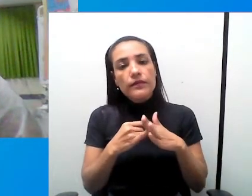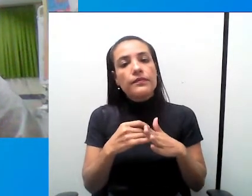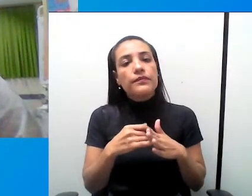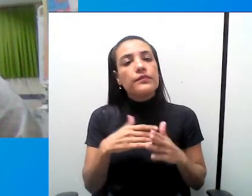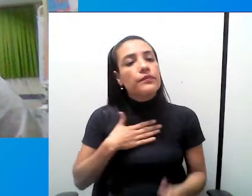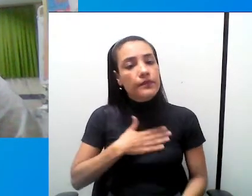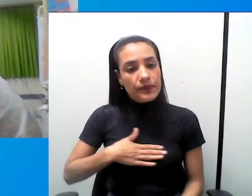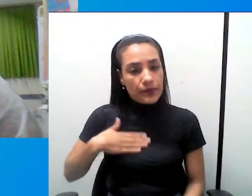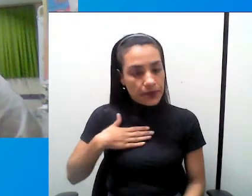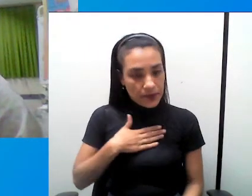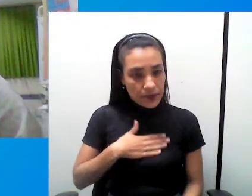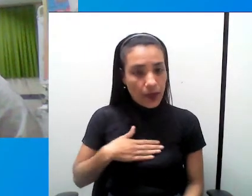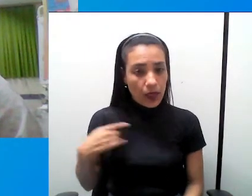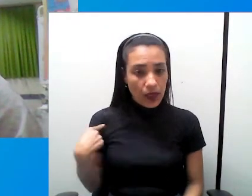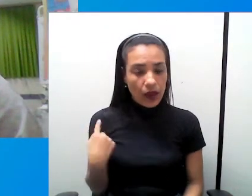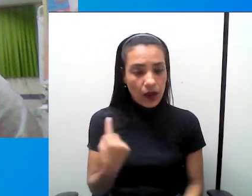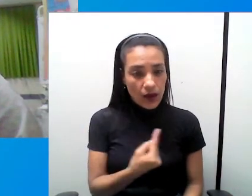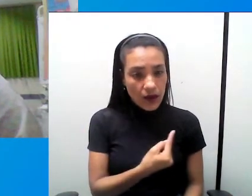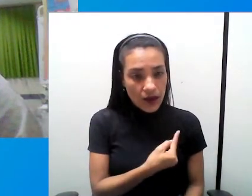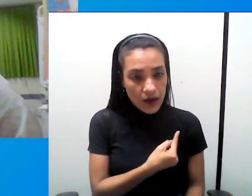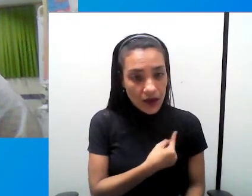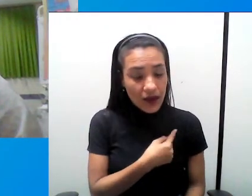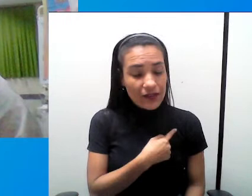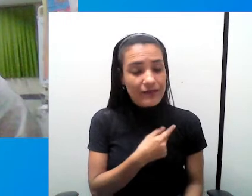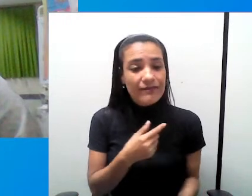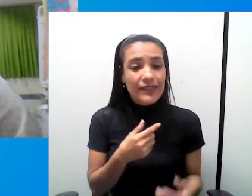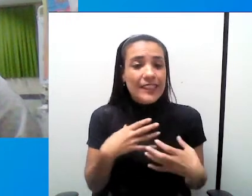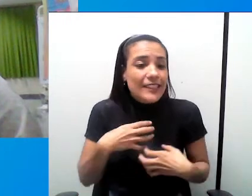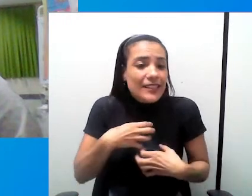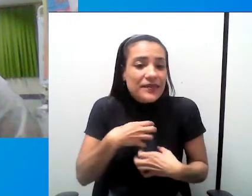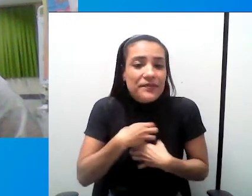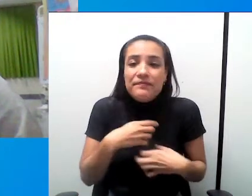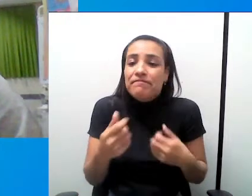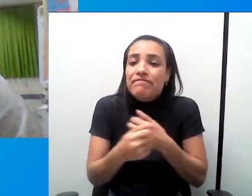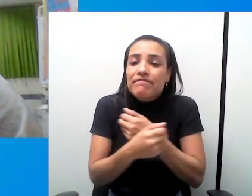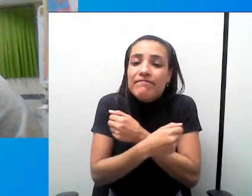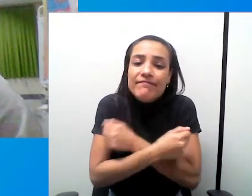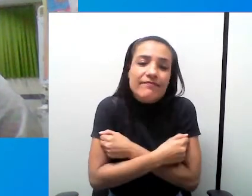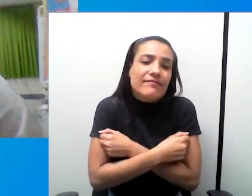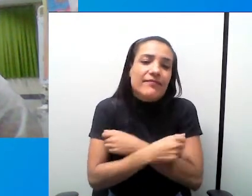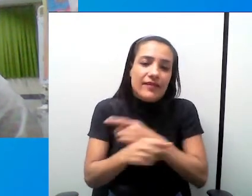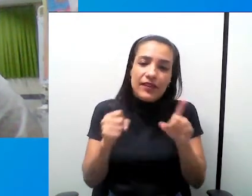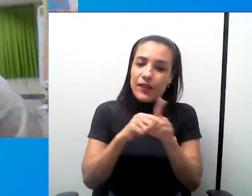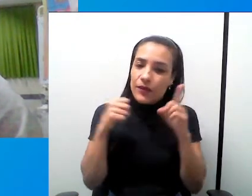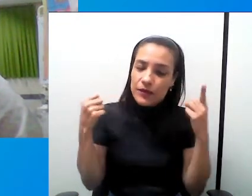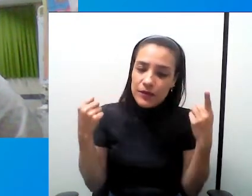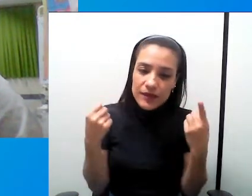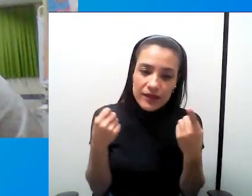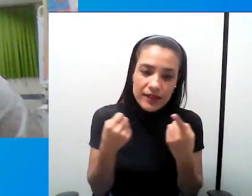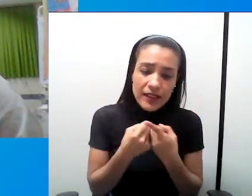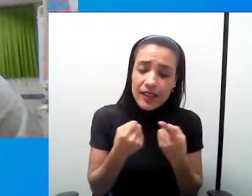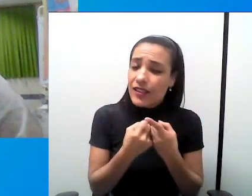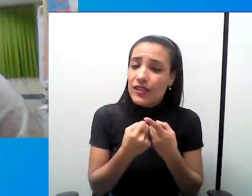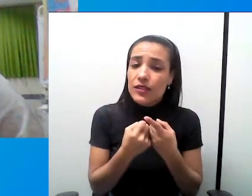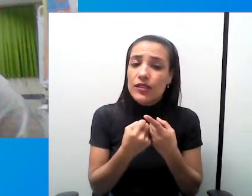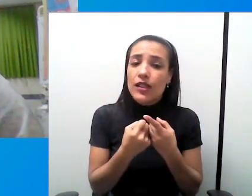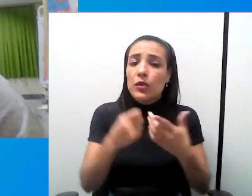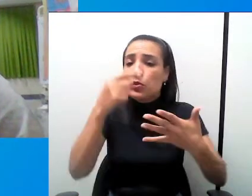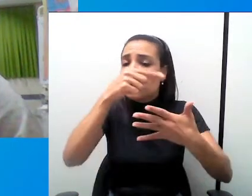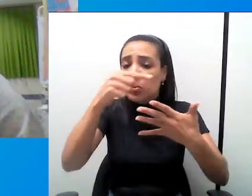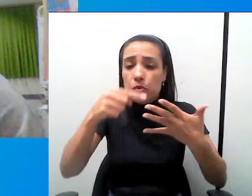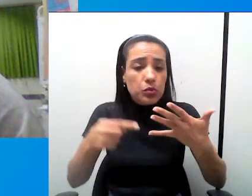prazer de dizer que somos devidamente abraçados pela nossa comunidade em todos os âmbitos em que